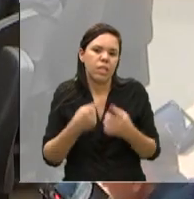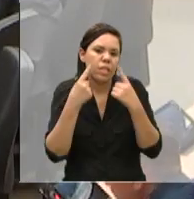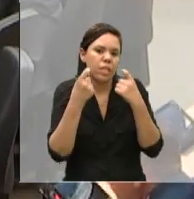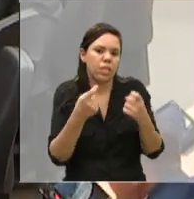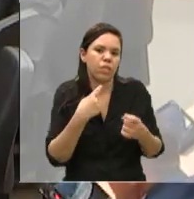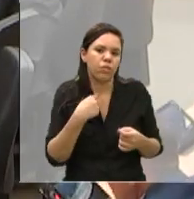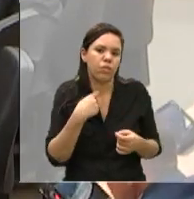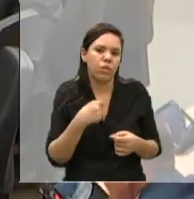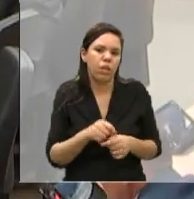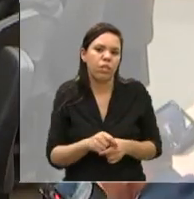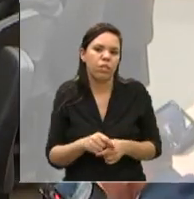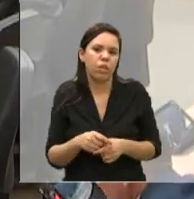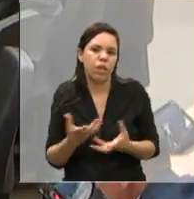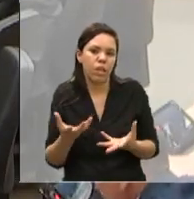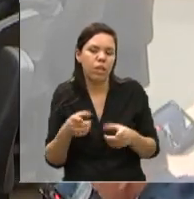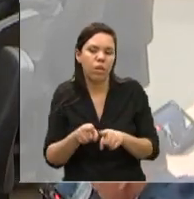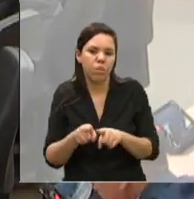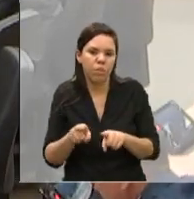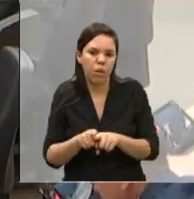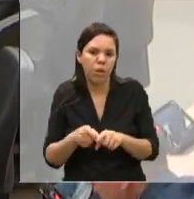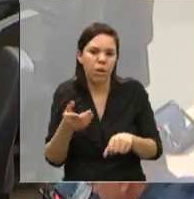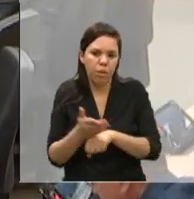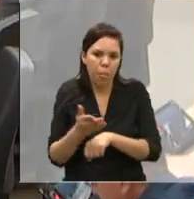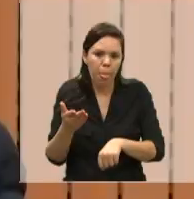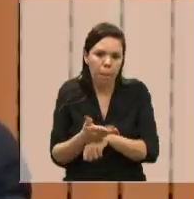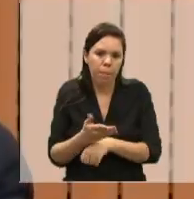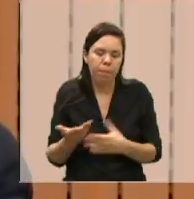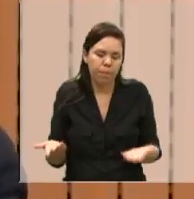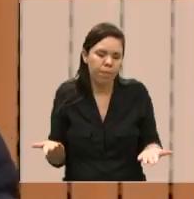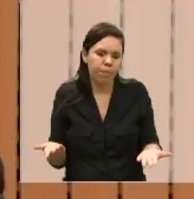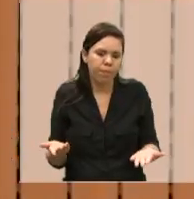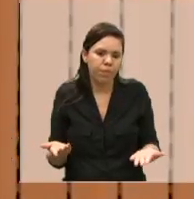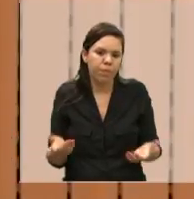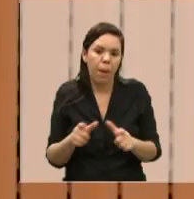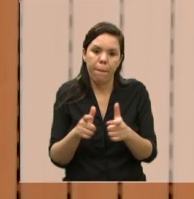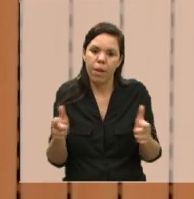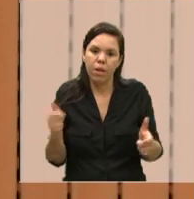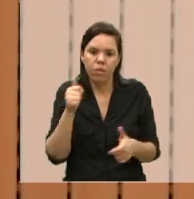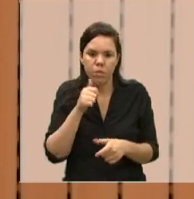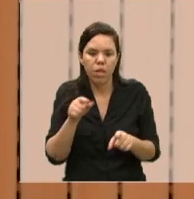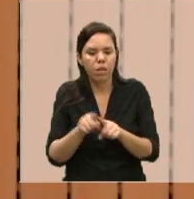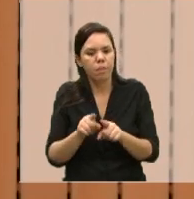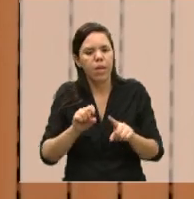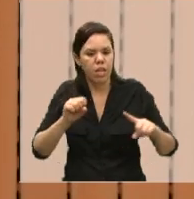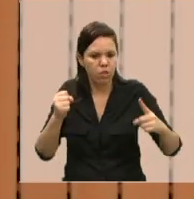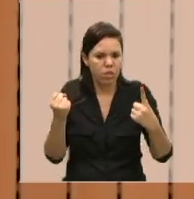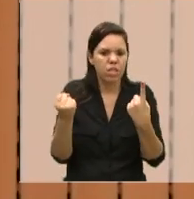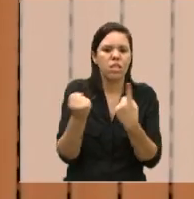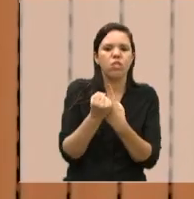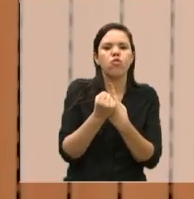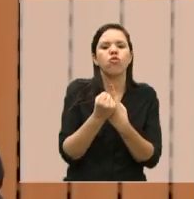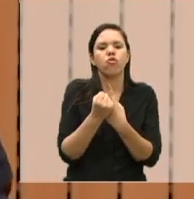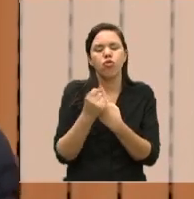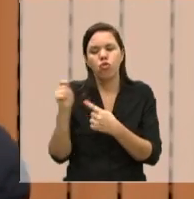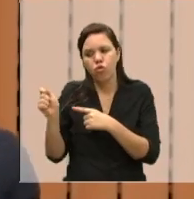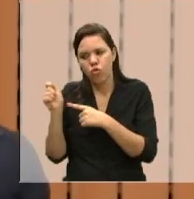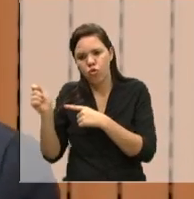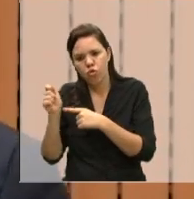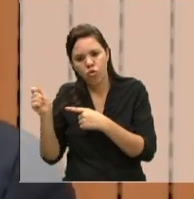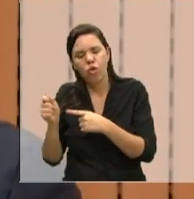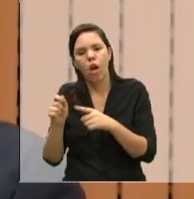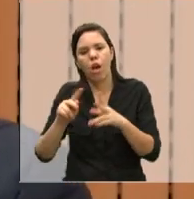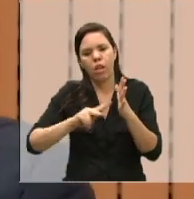interesse, né, falta de querer participar. As mulheres estão aí, as mulheres são maioria nas associações, nos sindicatos, você